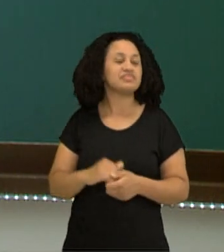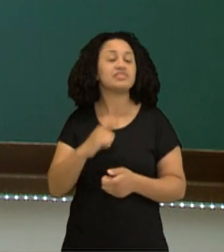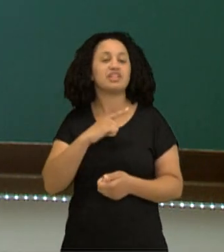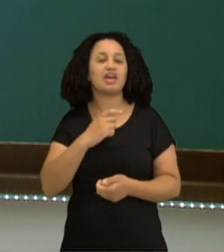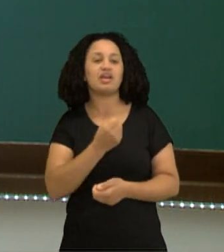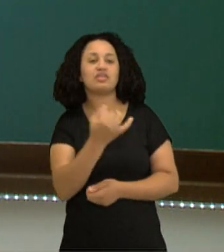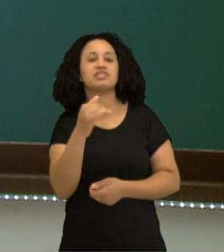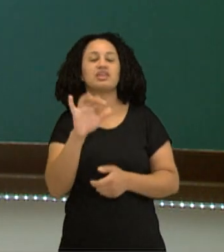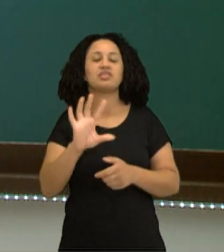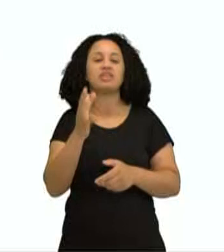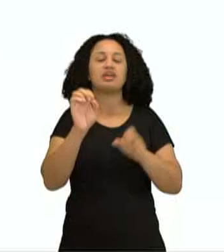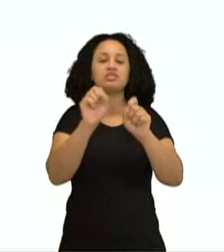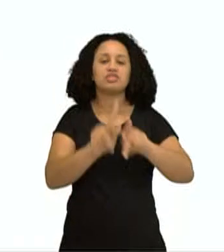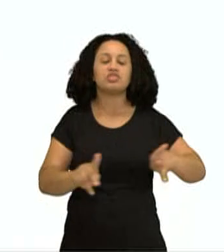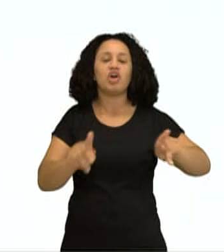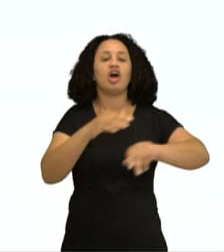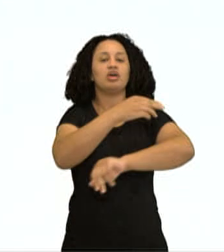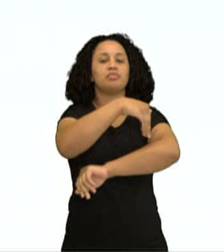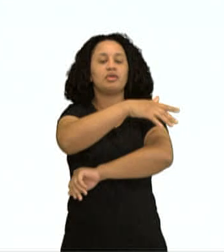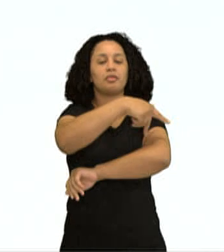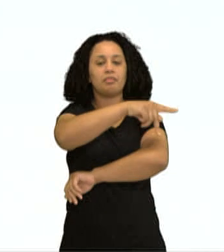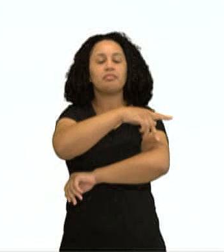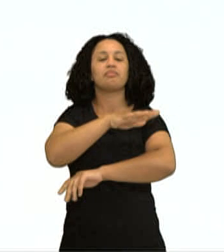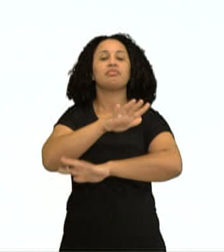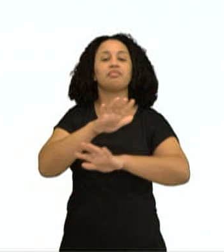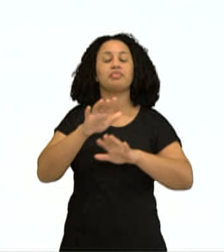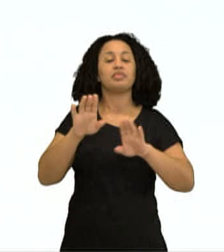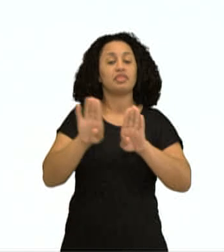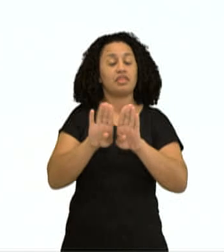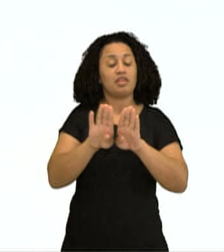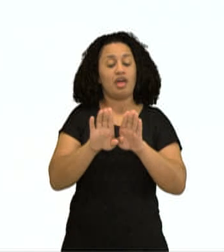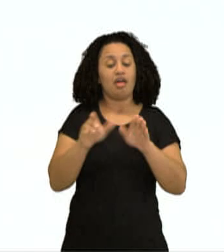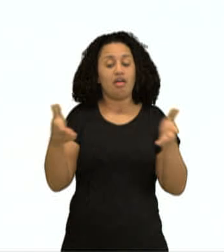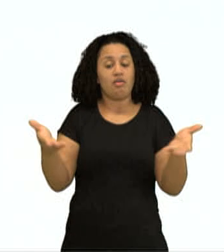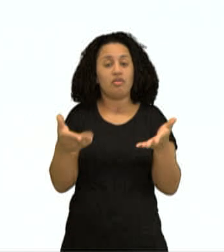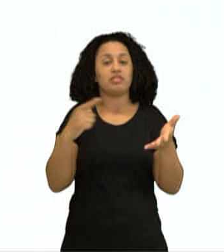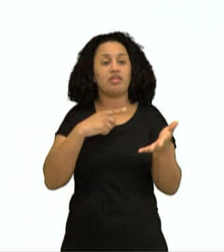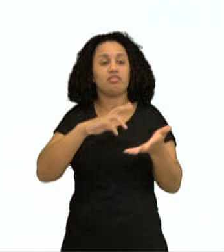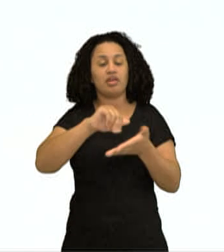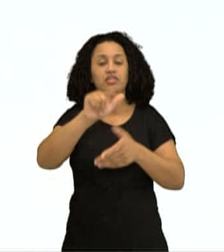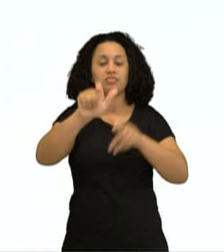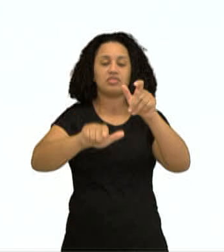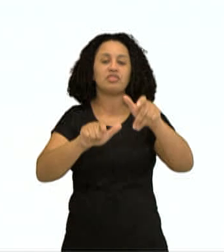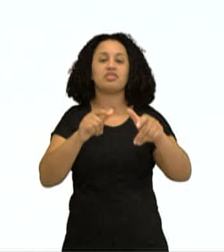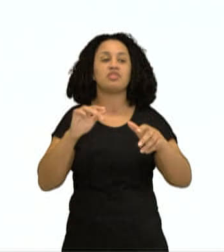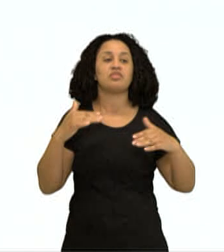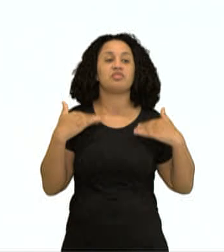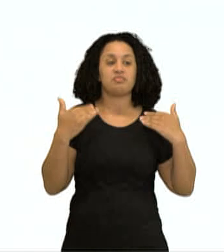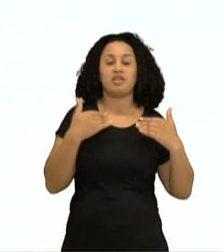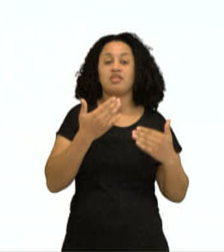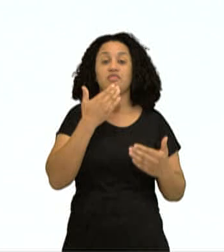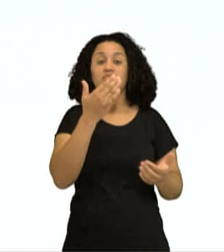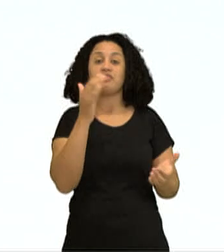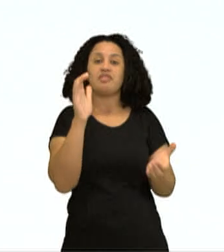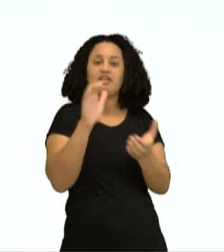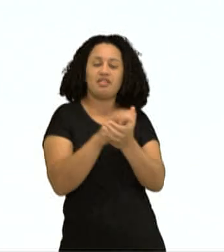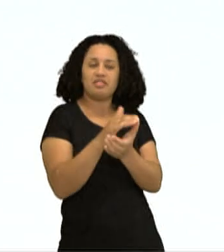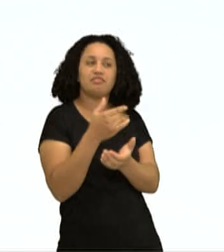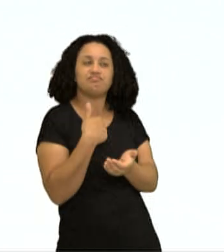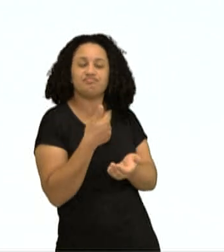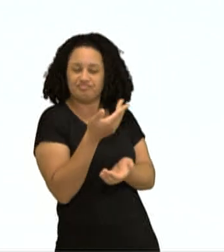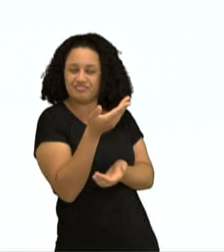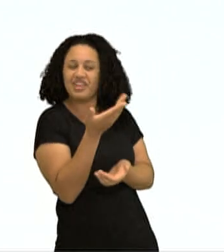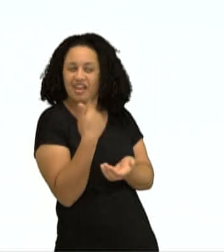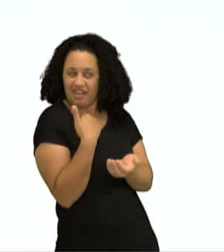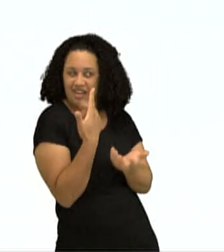acontecem em shoppings, parques ou praças, como eu já disse, e atualmente muitas pessoas fazem surpresas. Pedidos de casamento, por exemplo, utilizando este